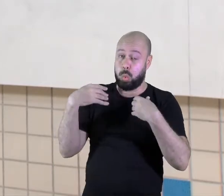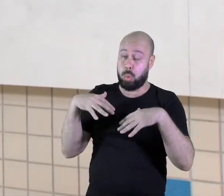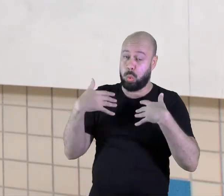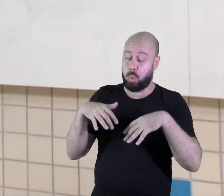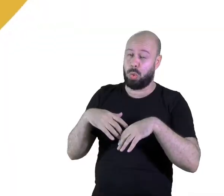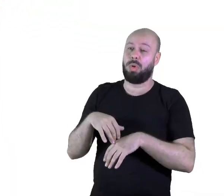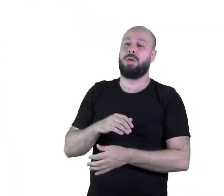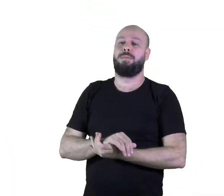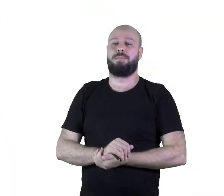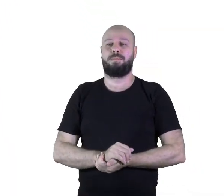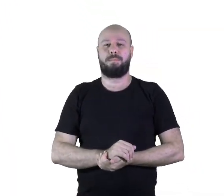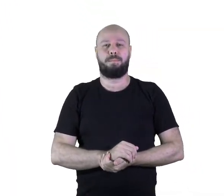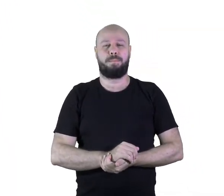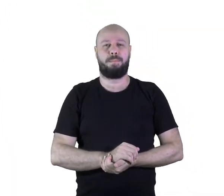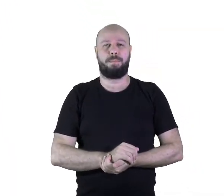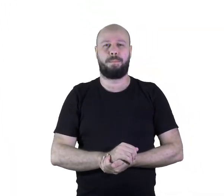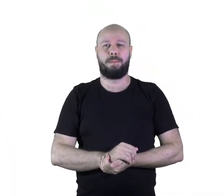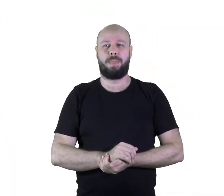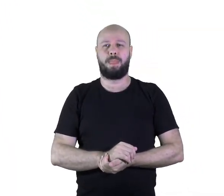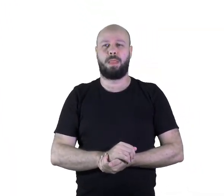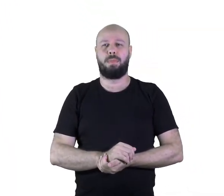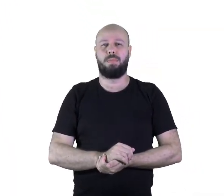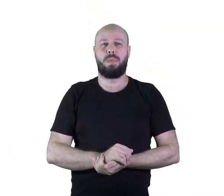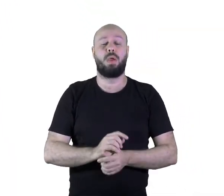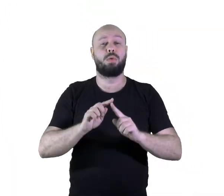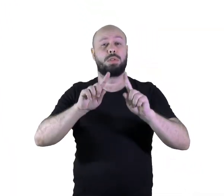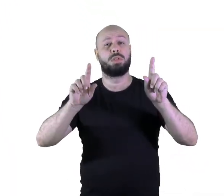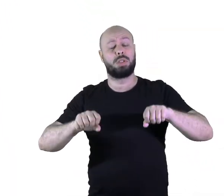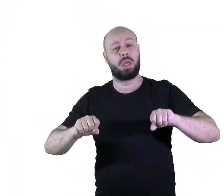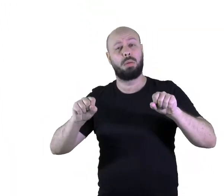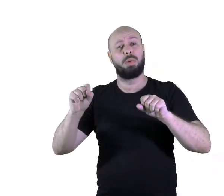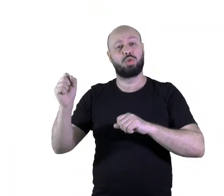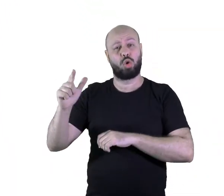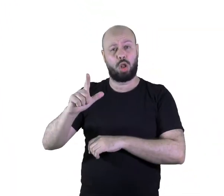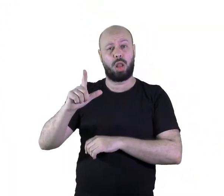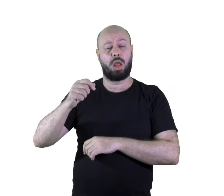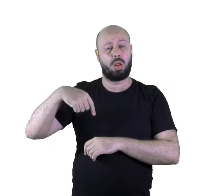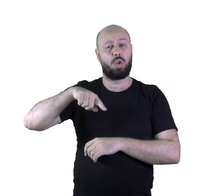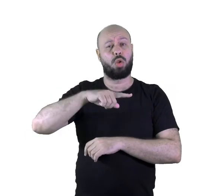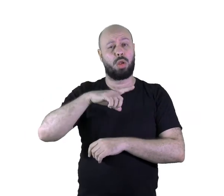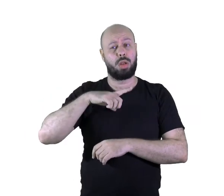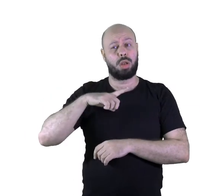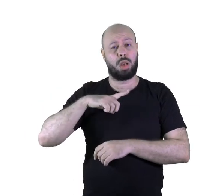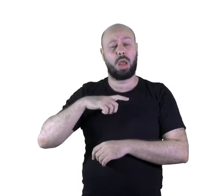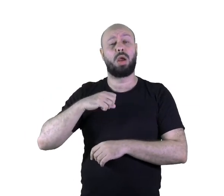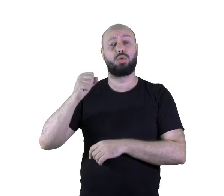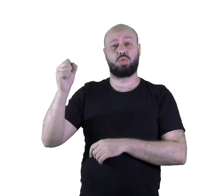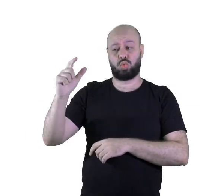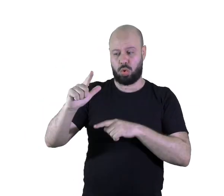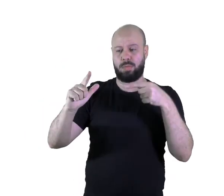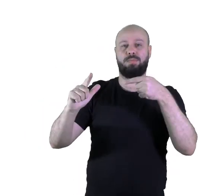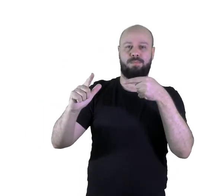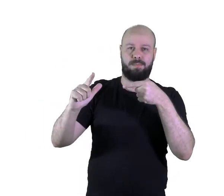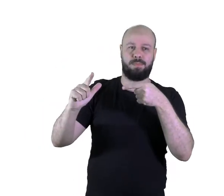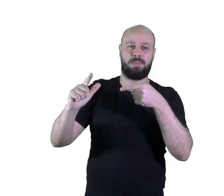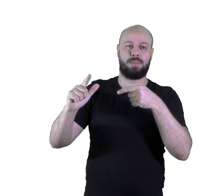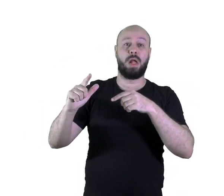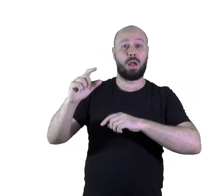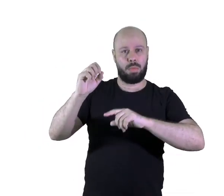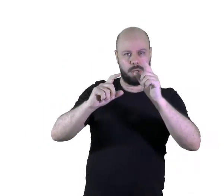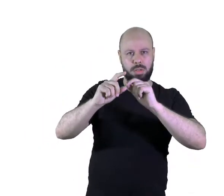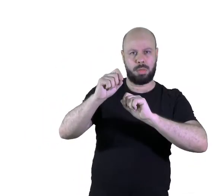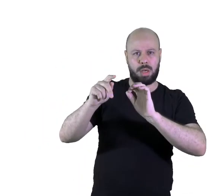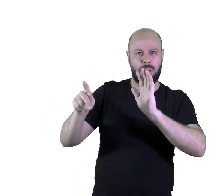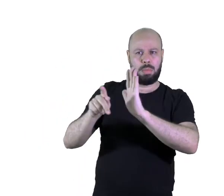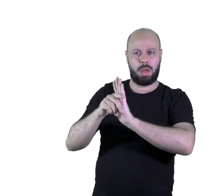estudar. Então, o sistema solar nosso, o sistema solar é o Sol, né, a estrela que nós temos,